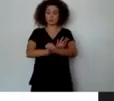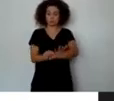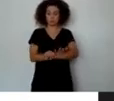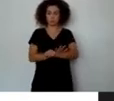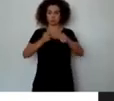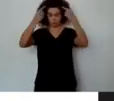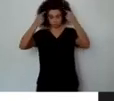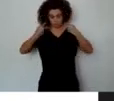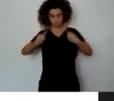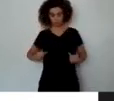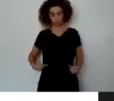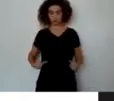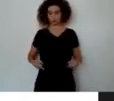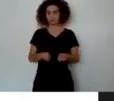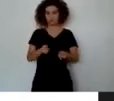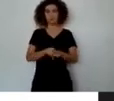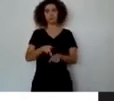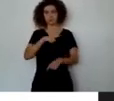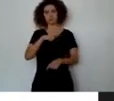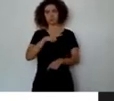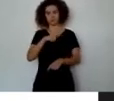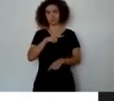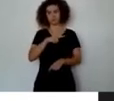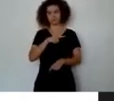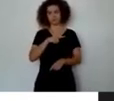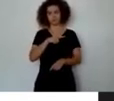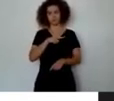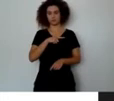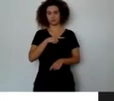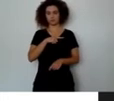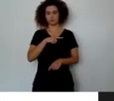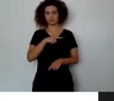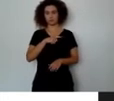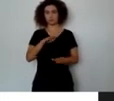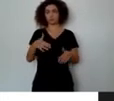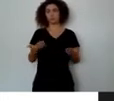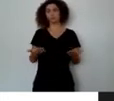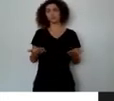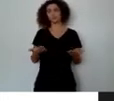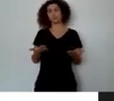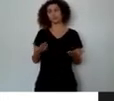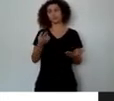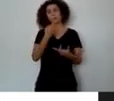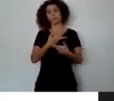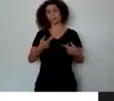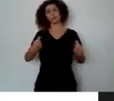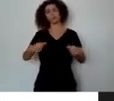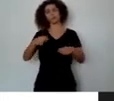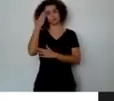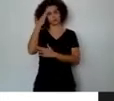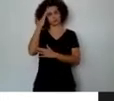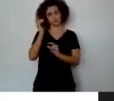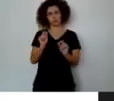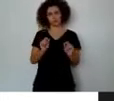muito forte na forma que somos retratados. Então, acho que um ponto é entender as questões